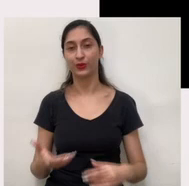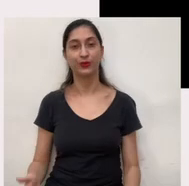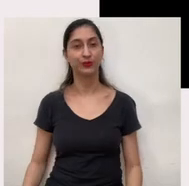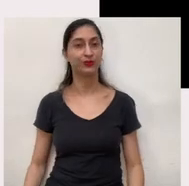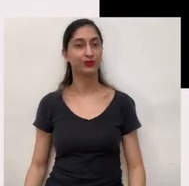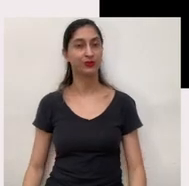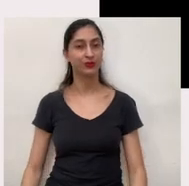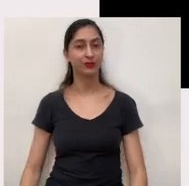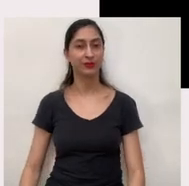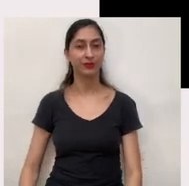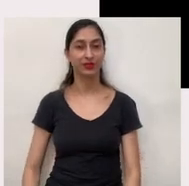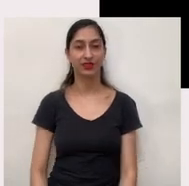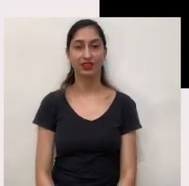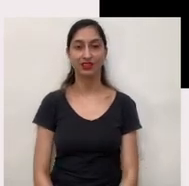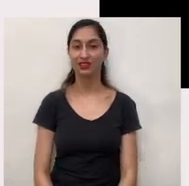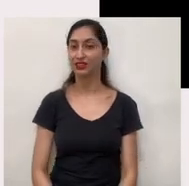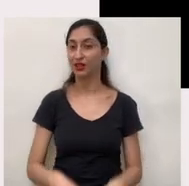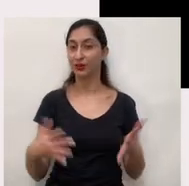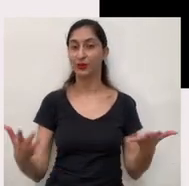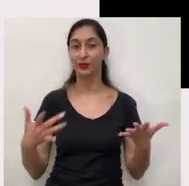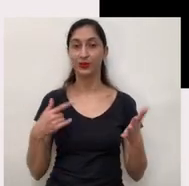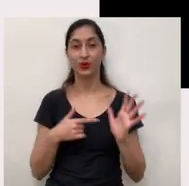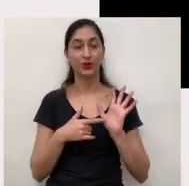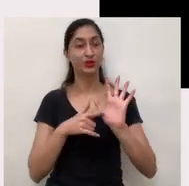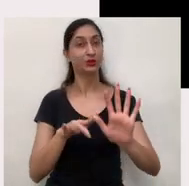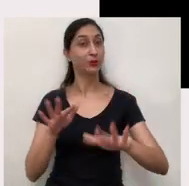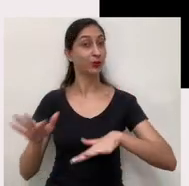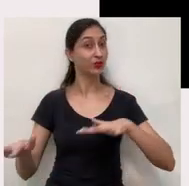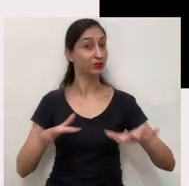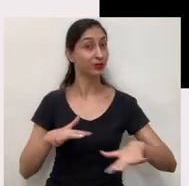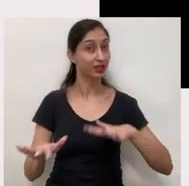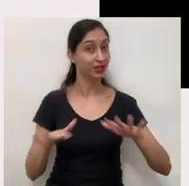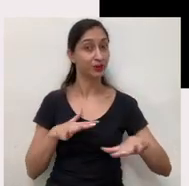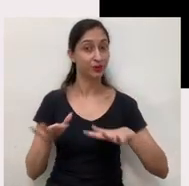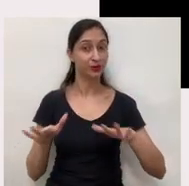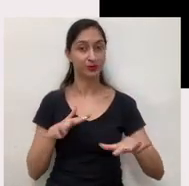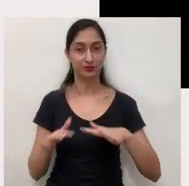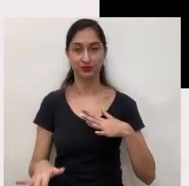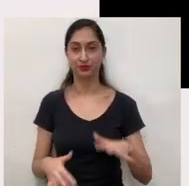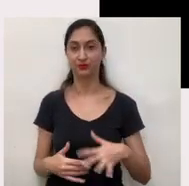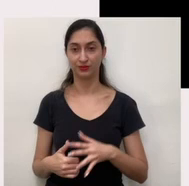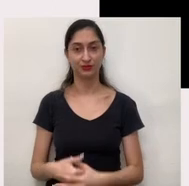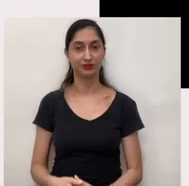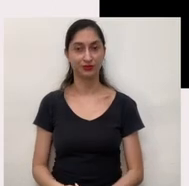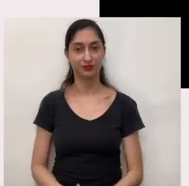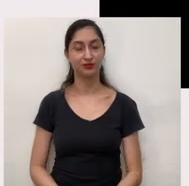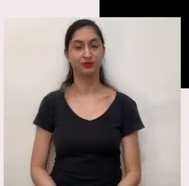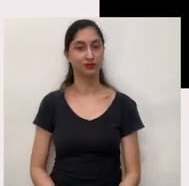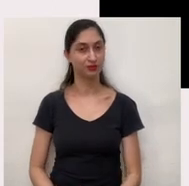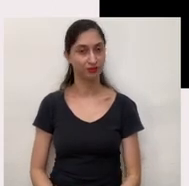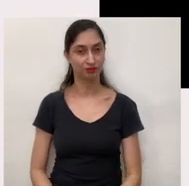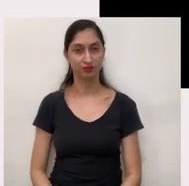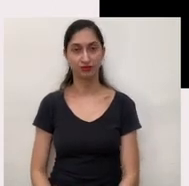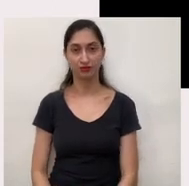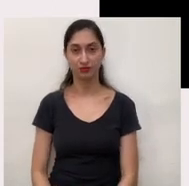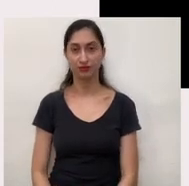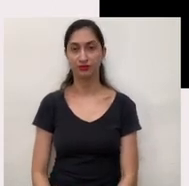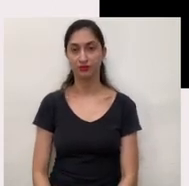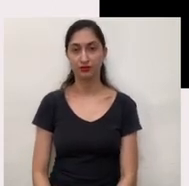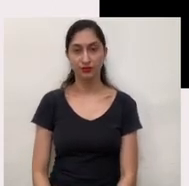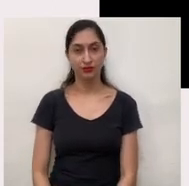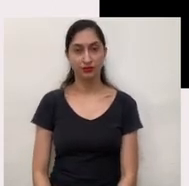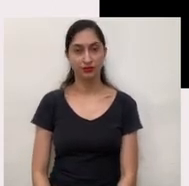né, desse movimento que eu estou tentando, dessa ideia de movimento, né, que eu estou tentando trazer. Pode